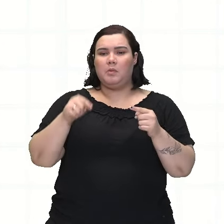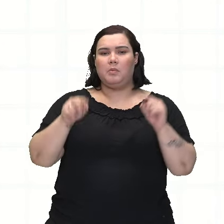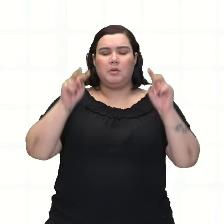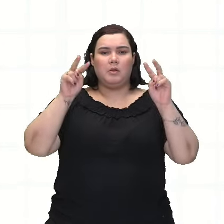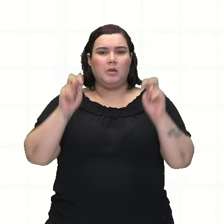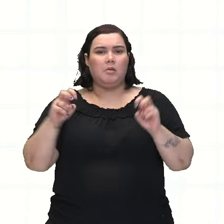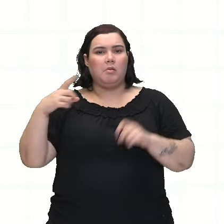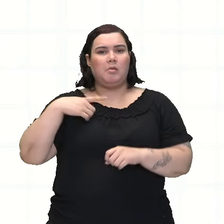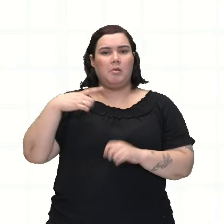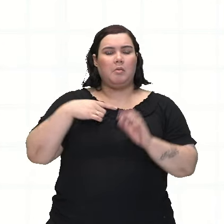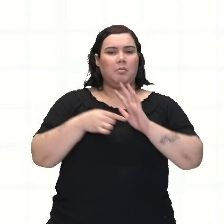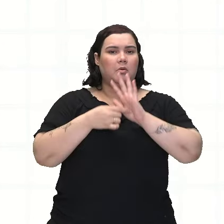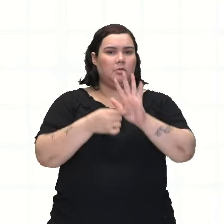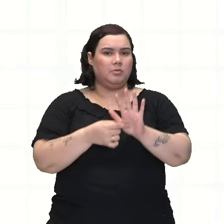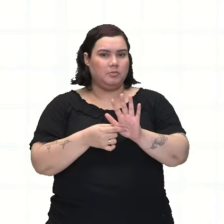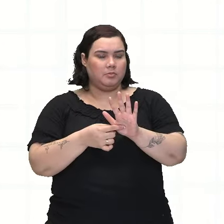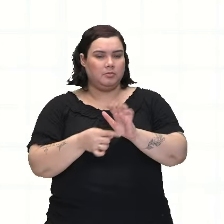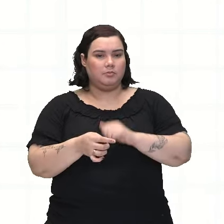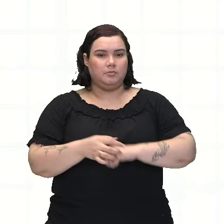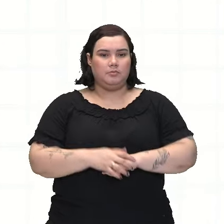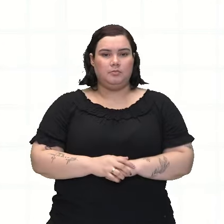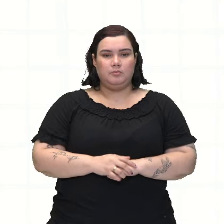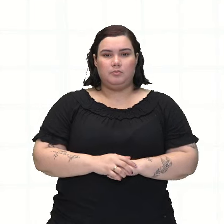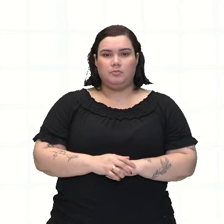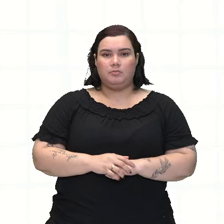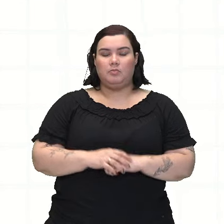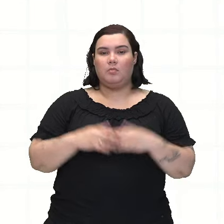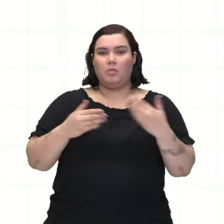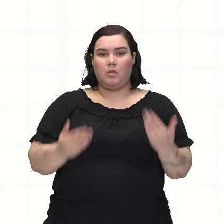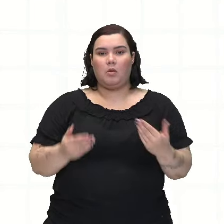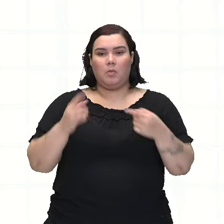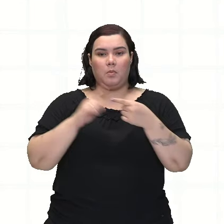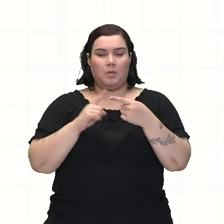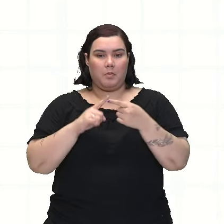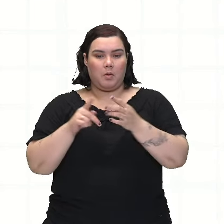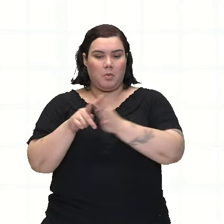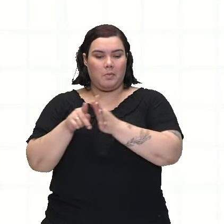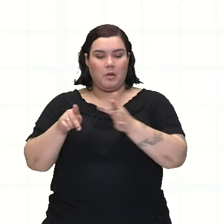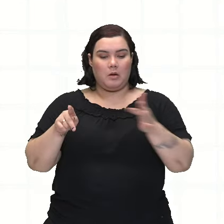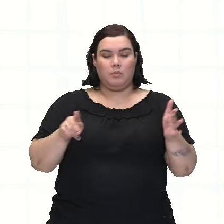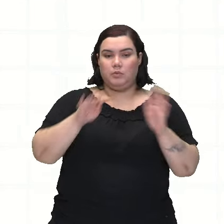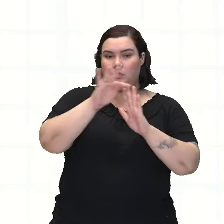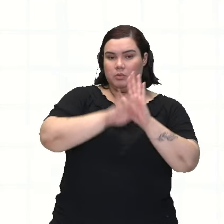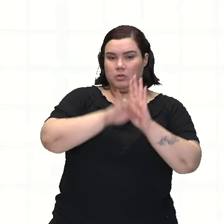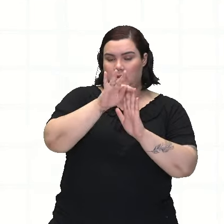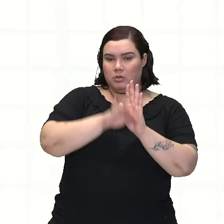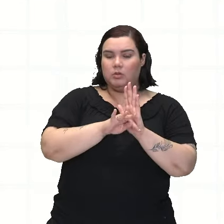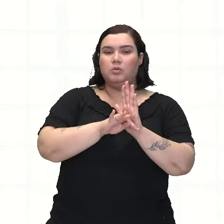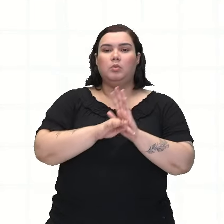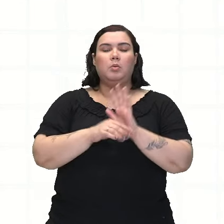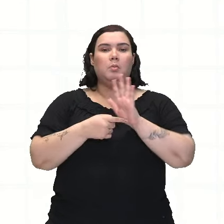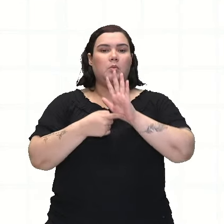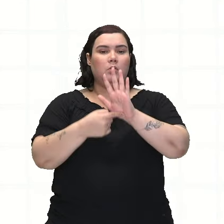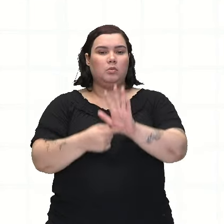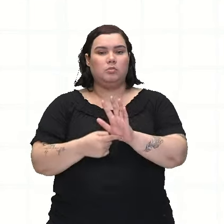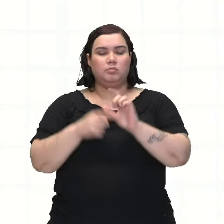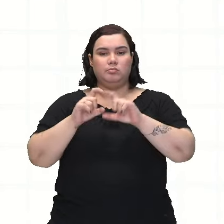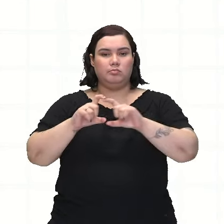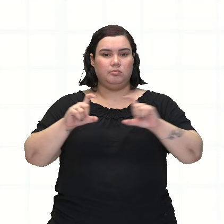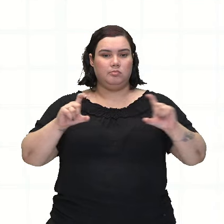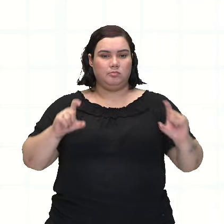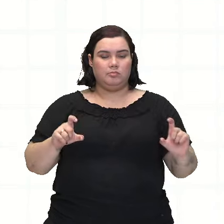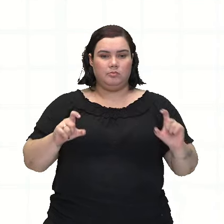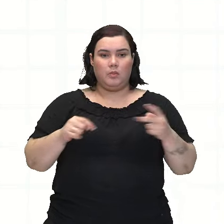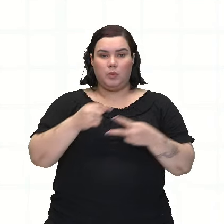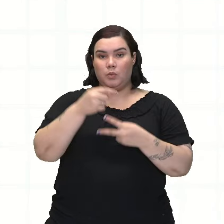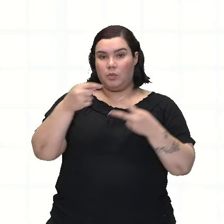título está apresentando? Aí, no primeiro período do texto, ele já traz esses